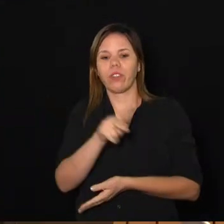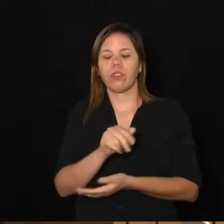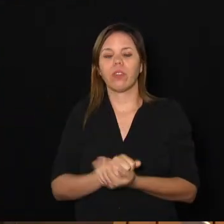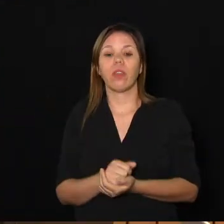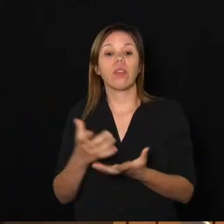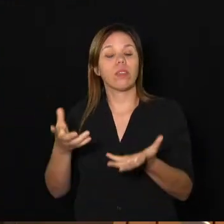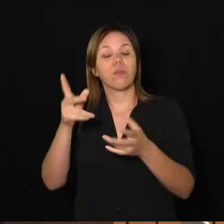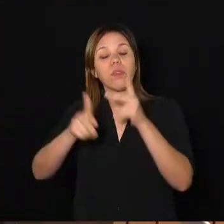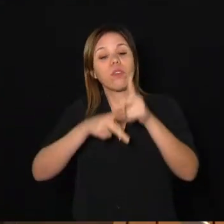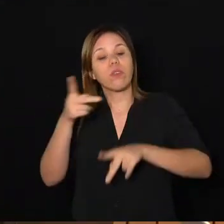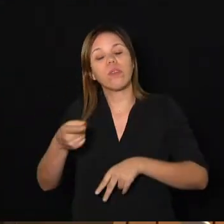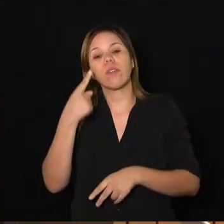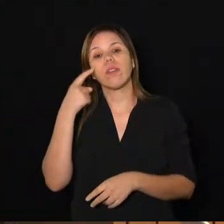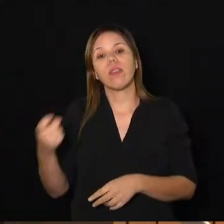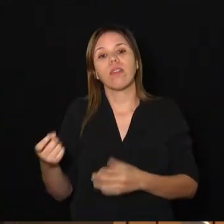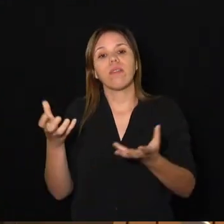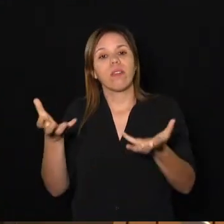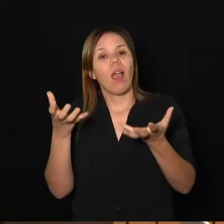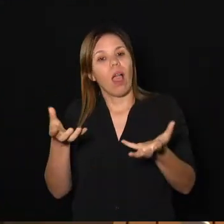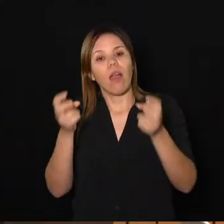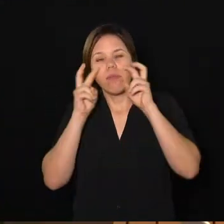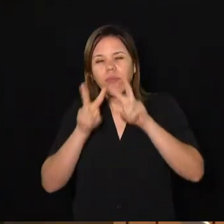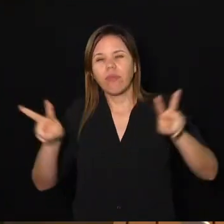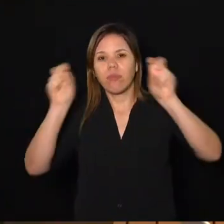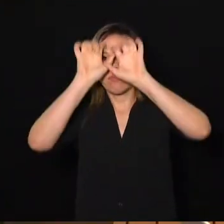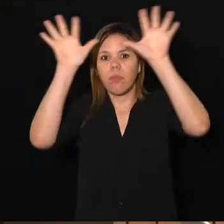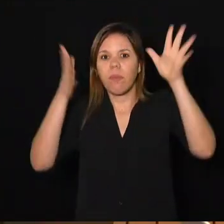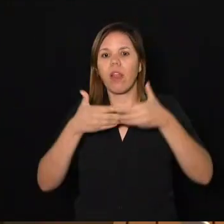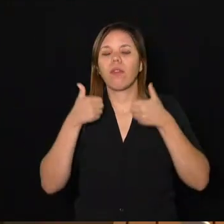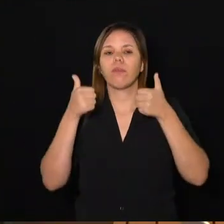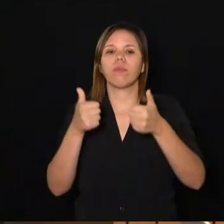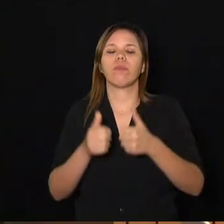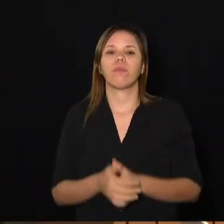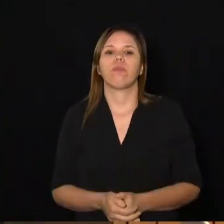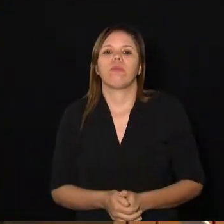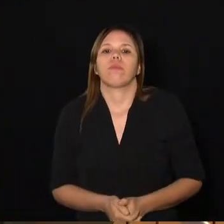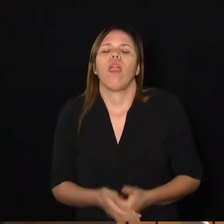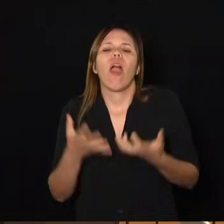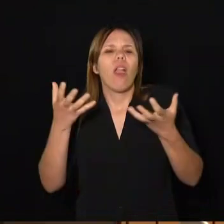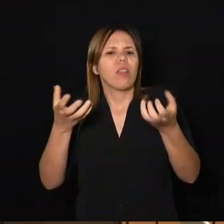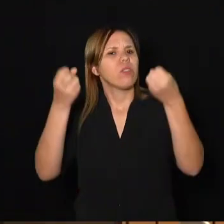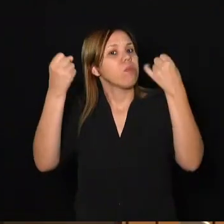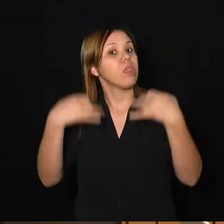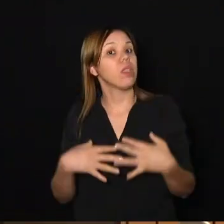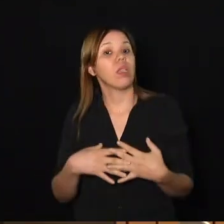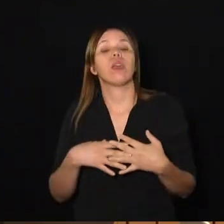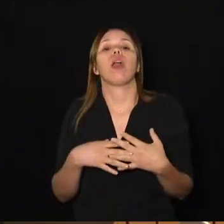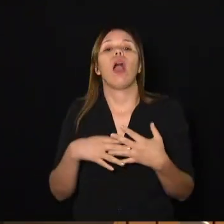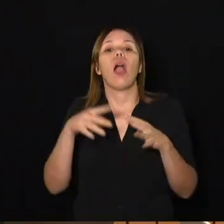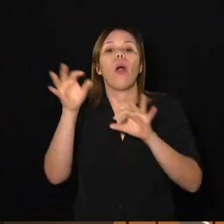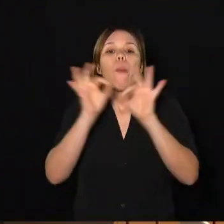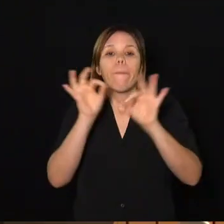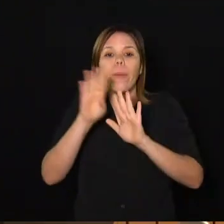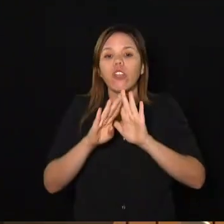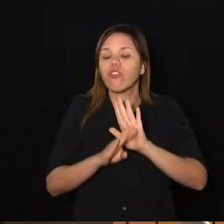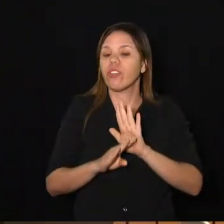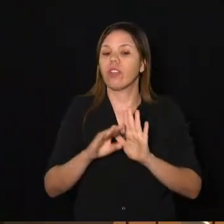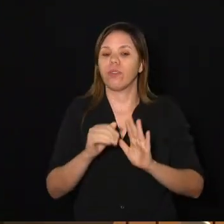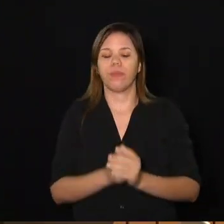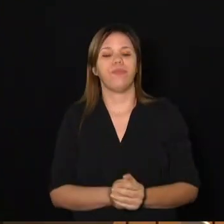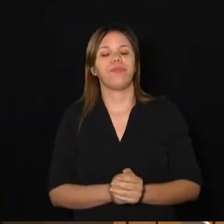pessoas interessadas na boa visão eu queria falar um pouquinho do projeto porque